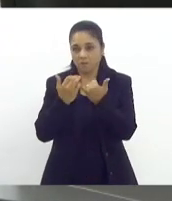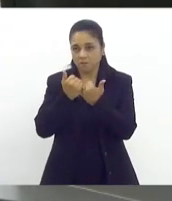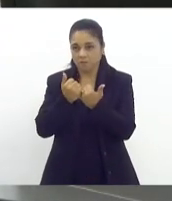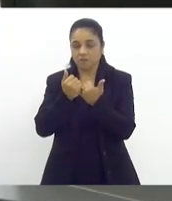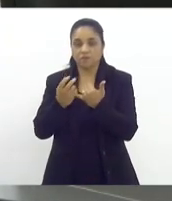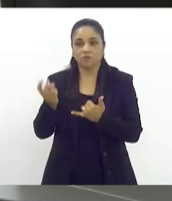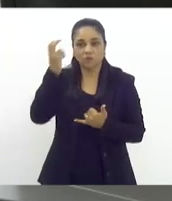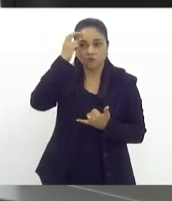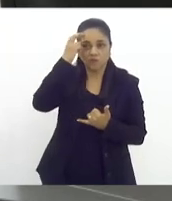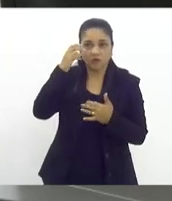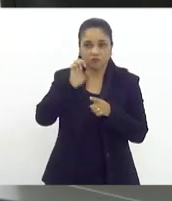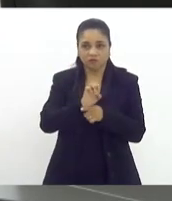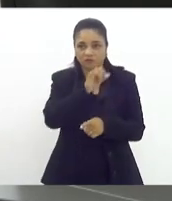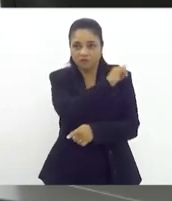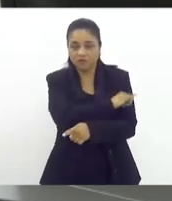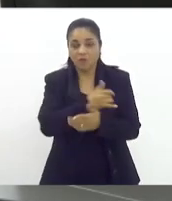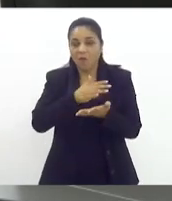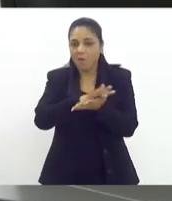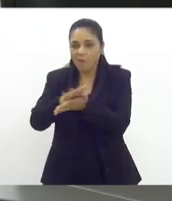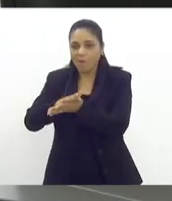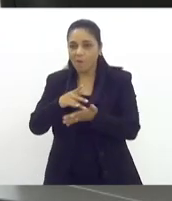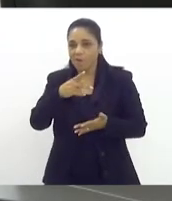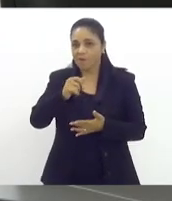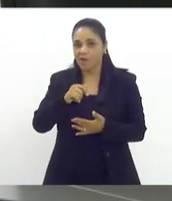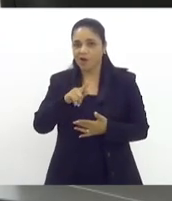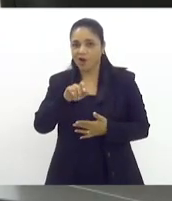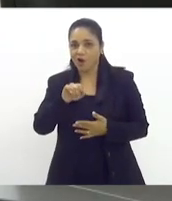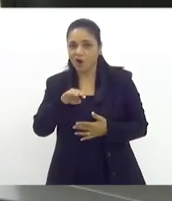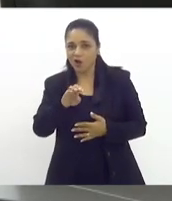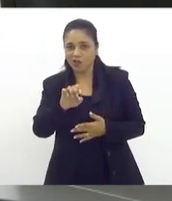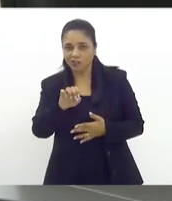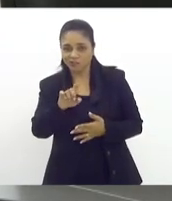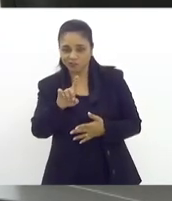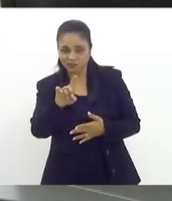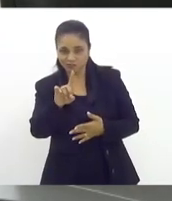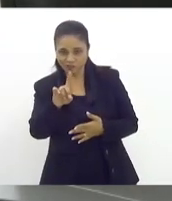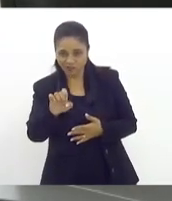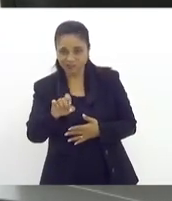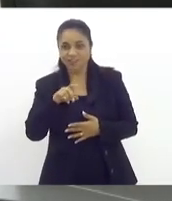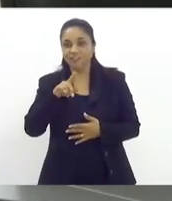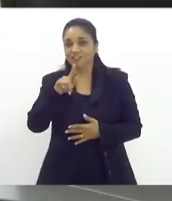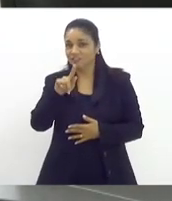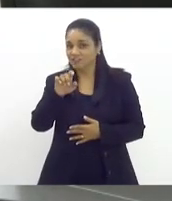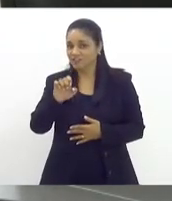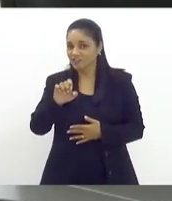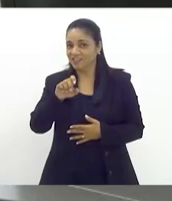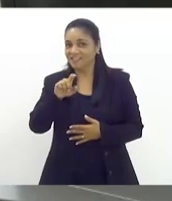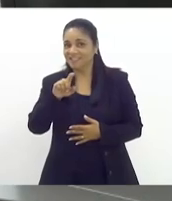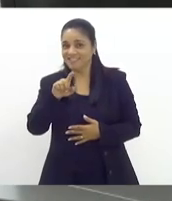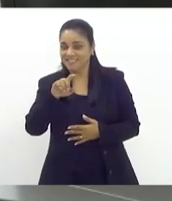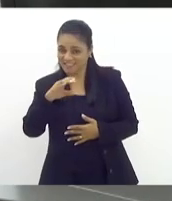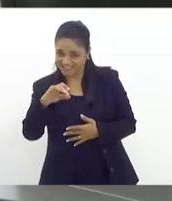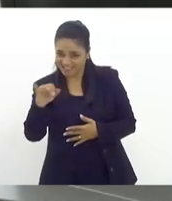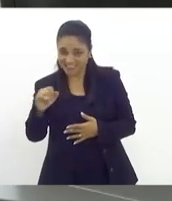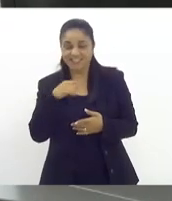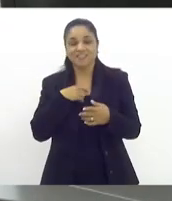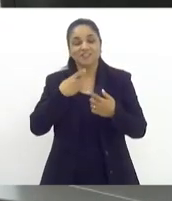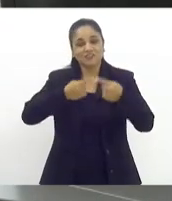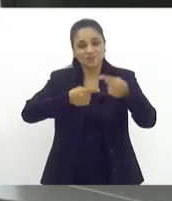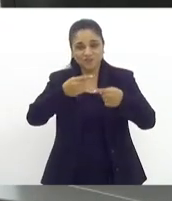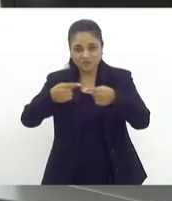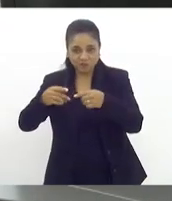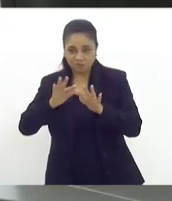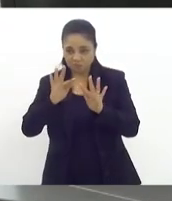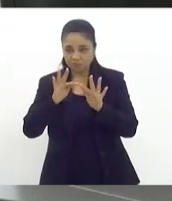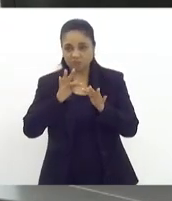Janeiro o pagode da tia Gessi e da outras providências. O parecer da deputada Verônica foi pela constitucionalidade. Em discussão, não